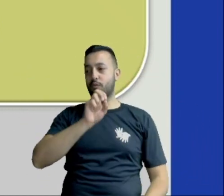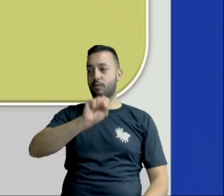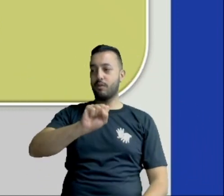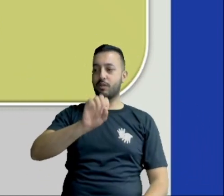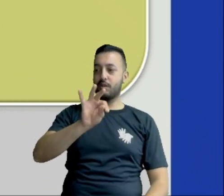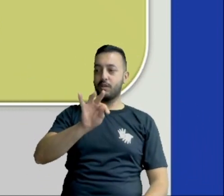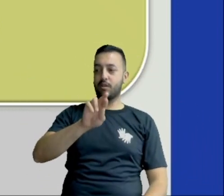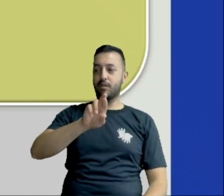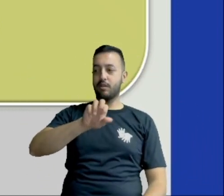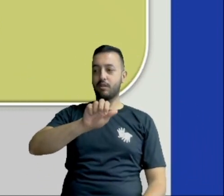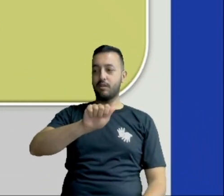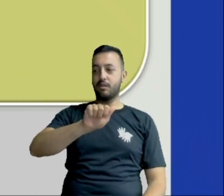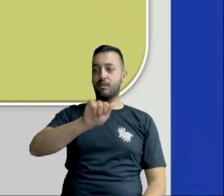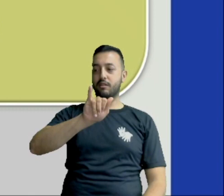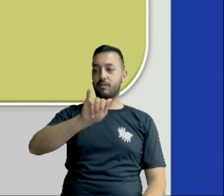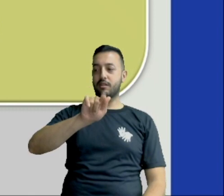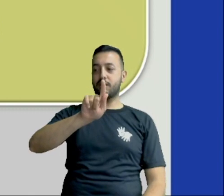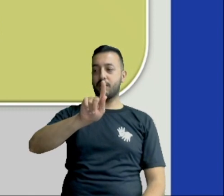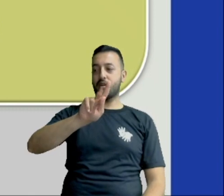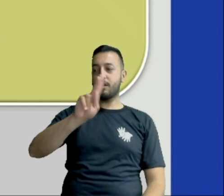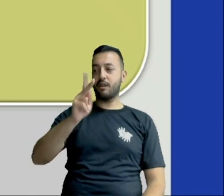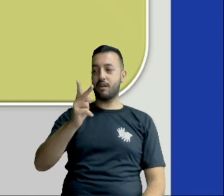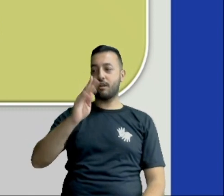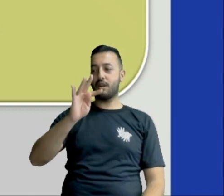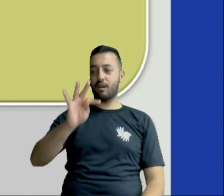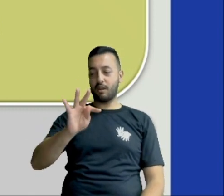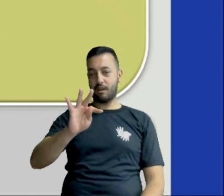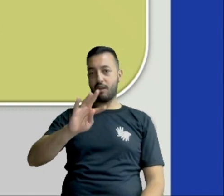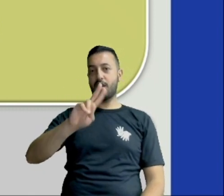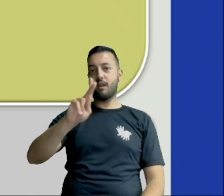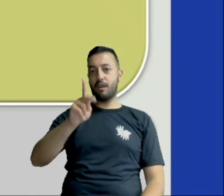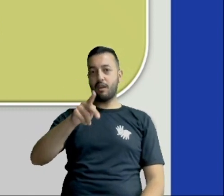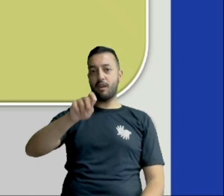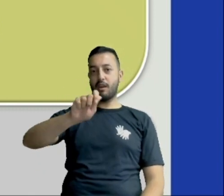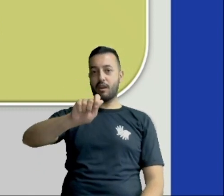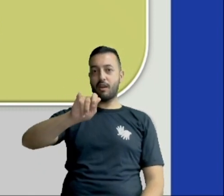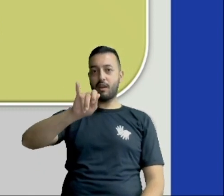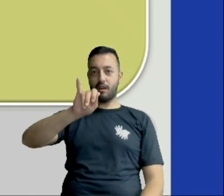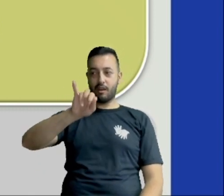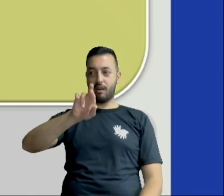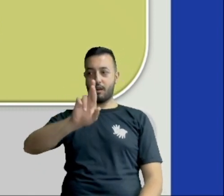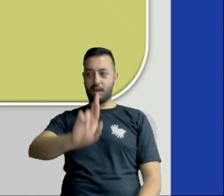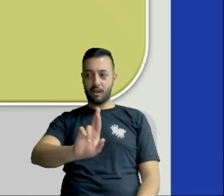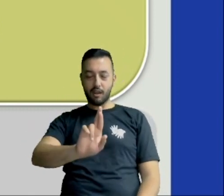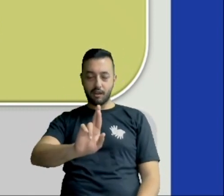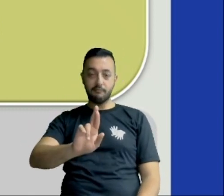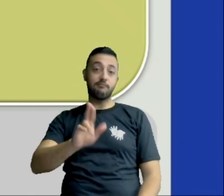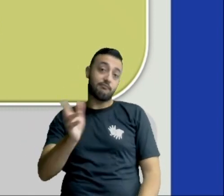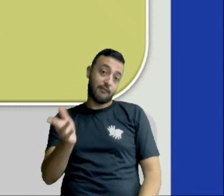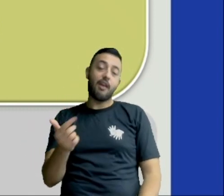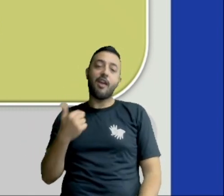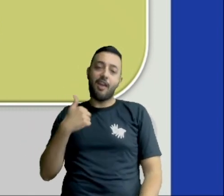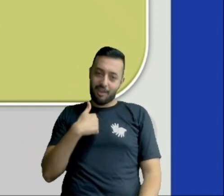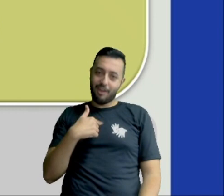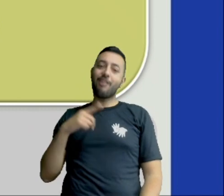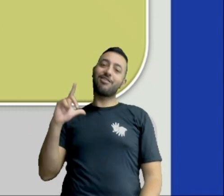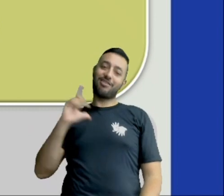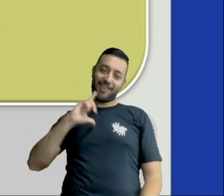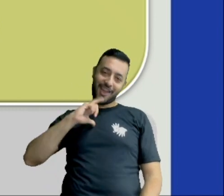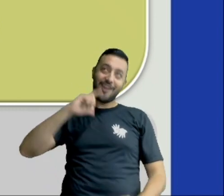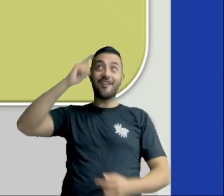hair. E aí o exemplo, I have straight hair. Eu tenho cabelos